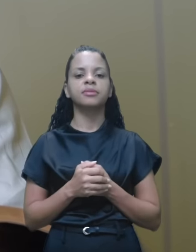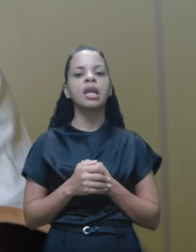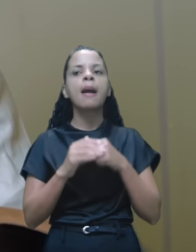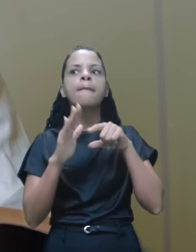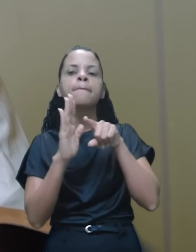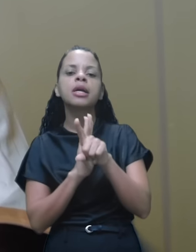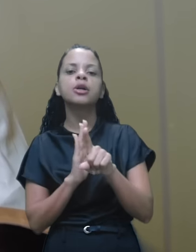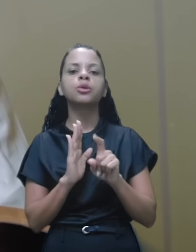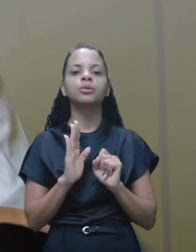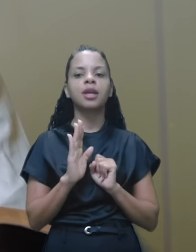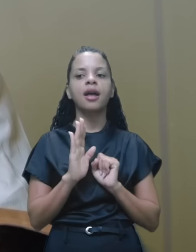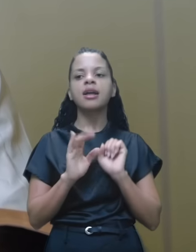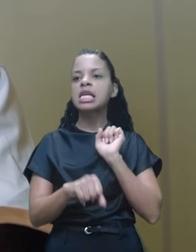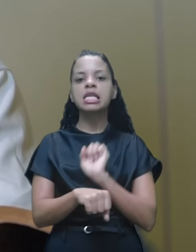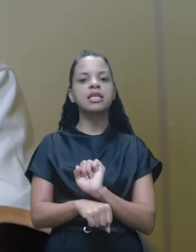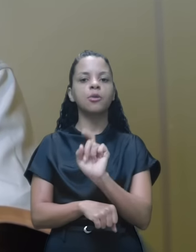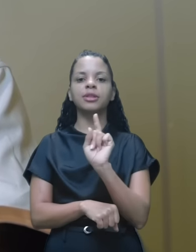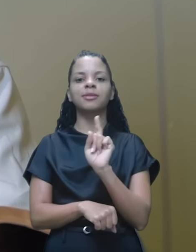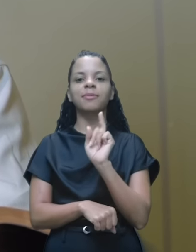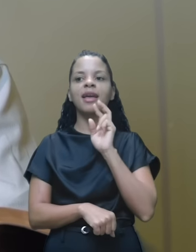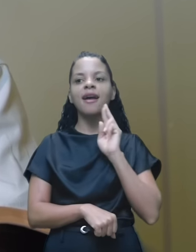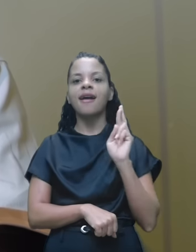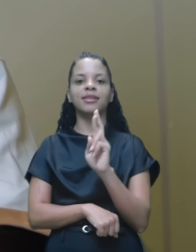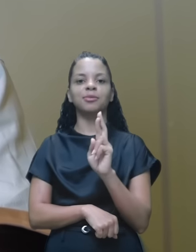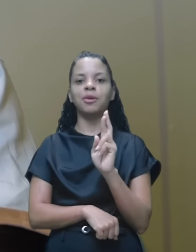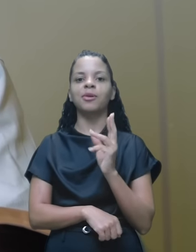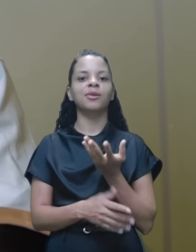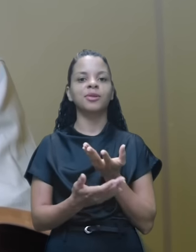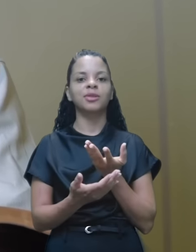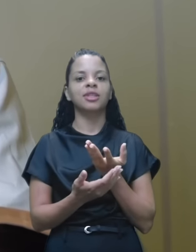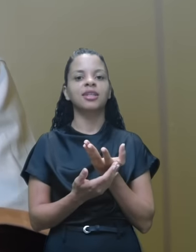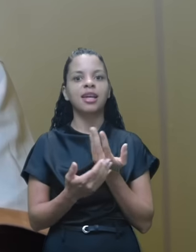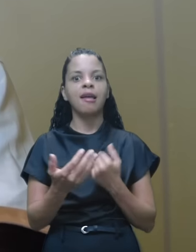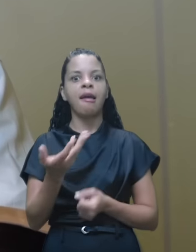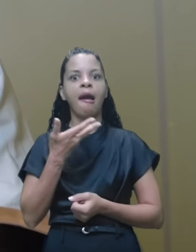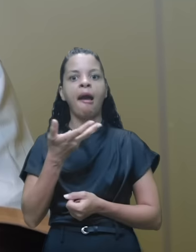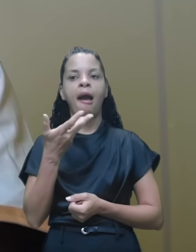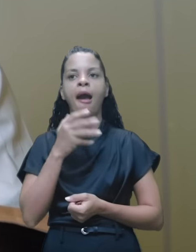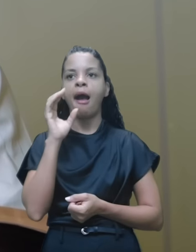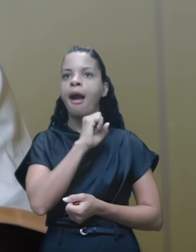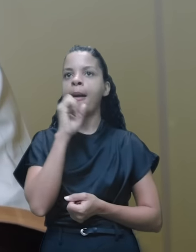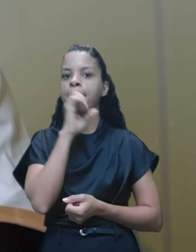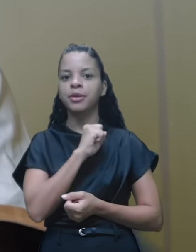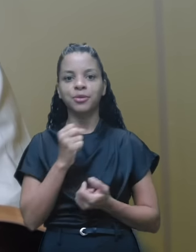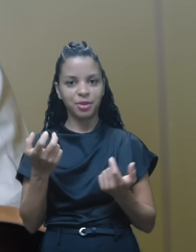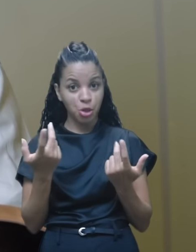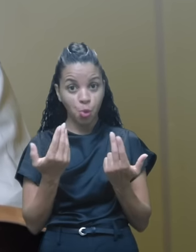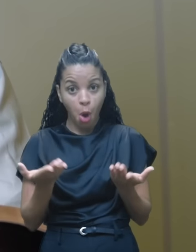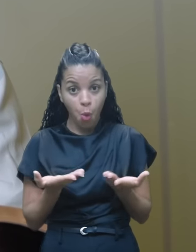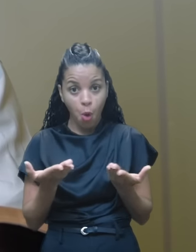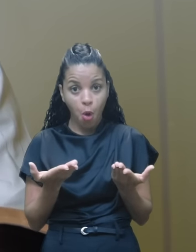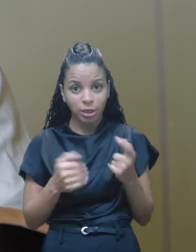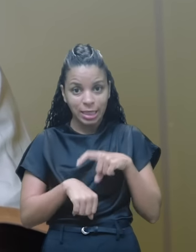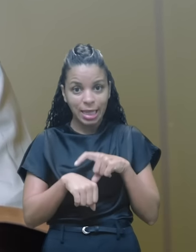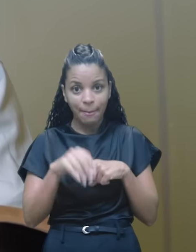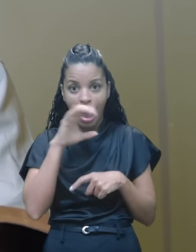dele perguntar e não esperar a resposta, então essa pressa, que é uma característica também do nosso tempo,